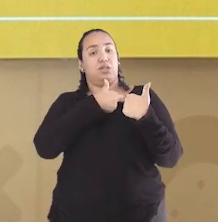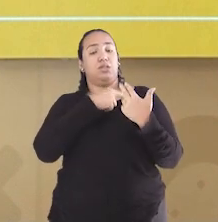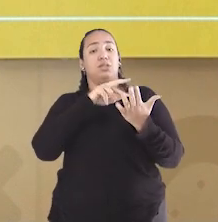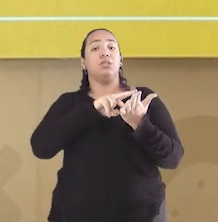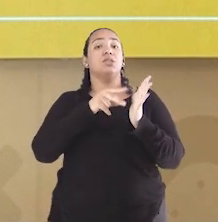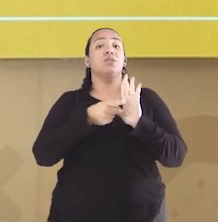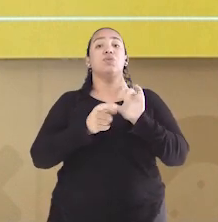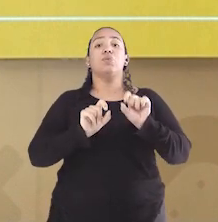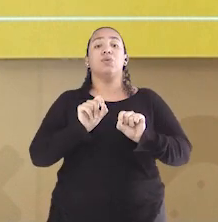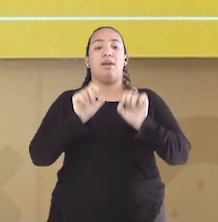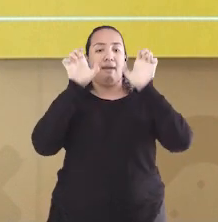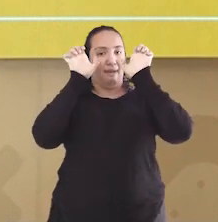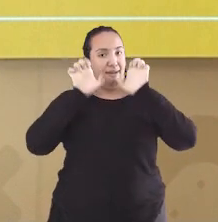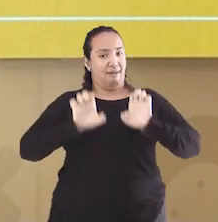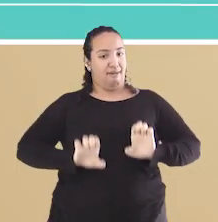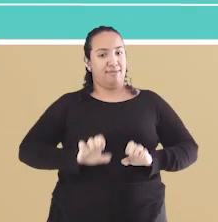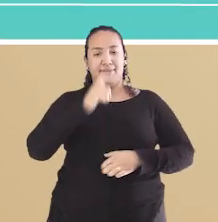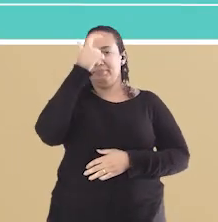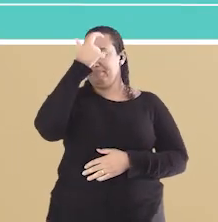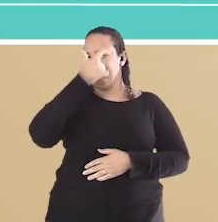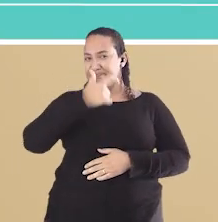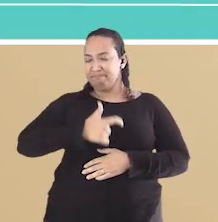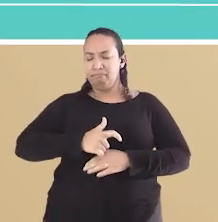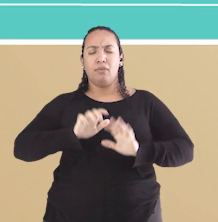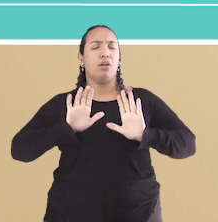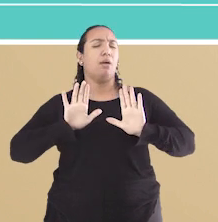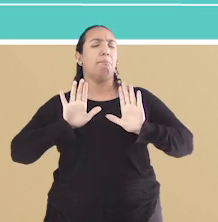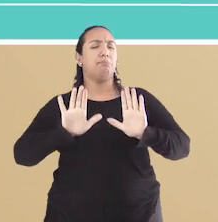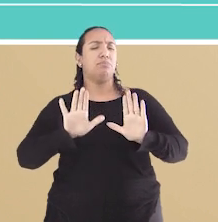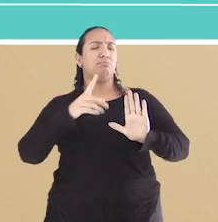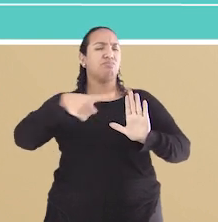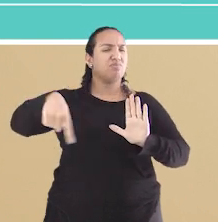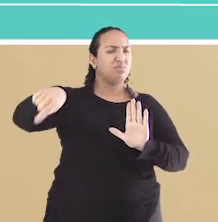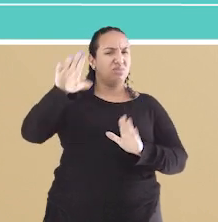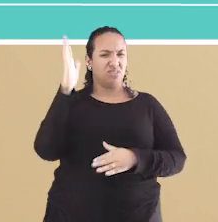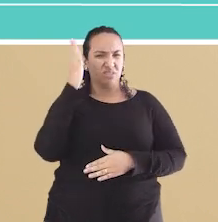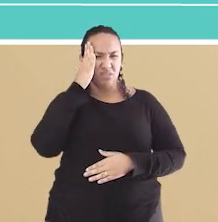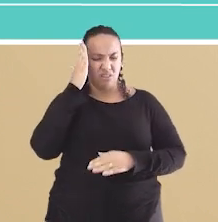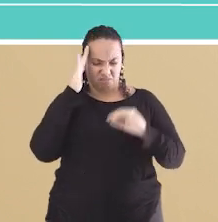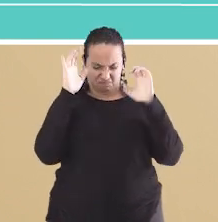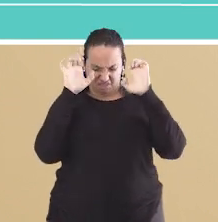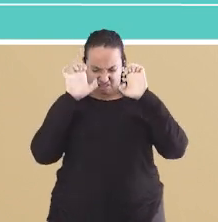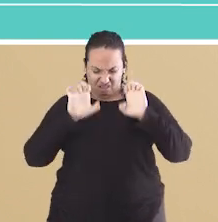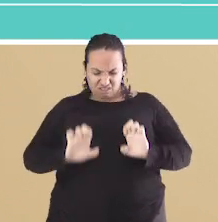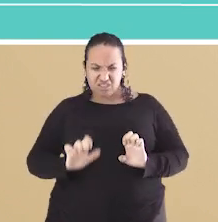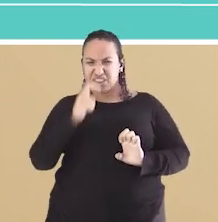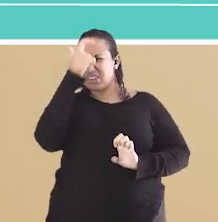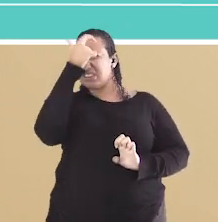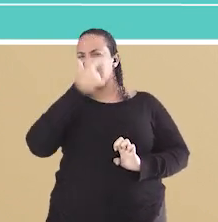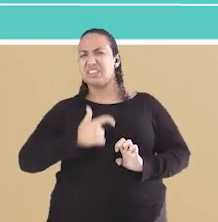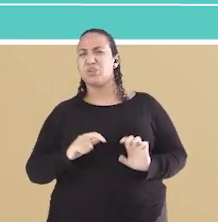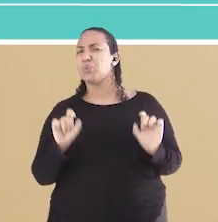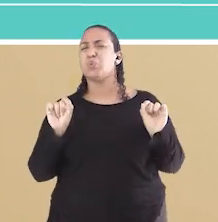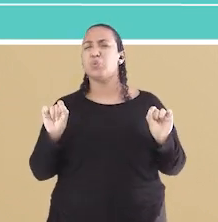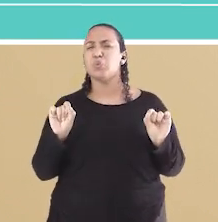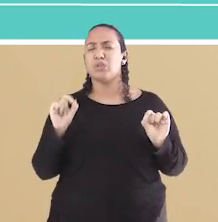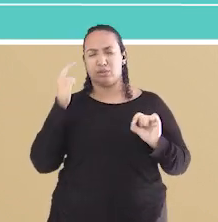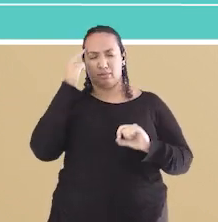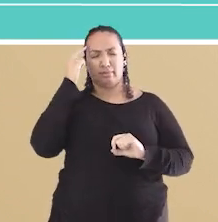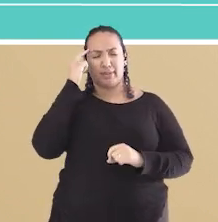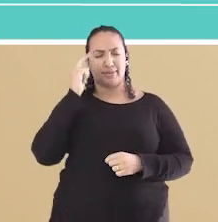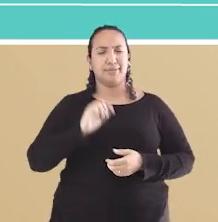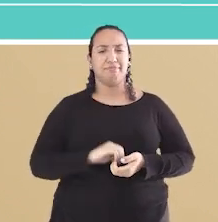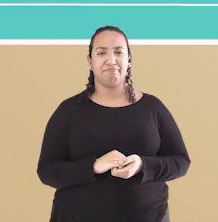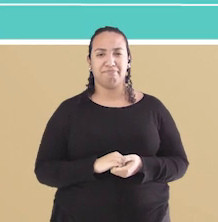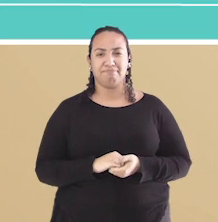ser ético e cidadão. Mas você sabe o que é ser ético e cidadão? Um tempo